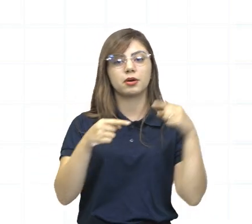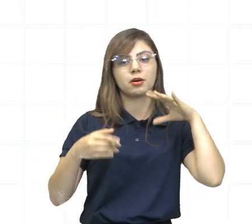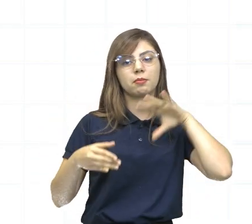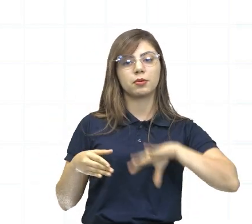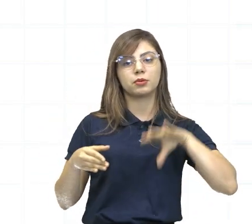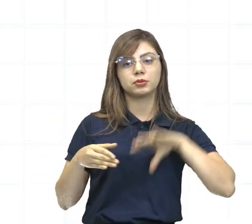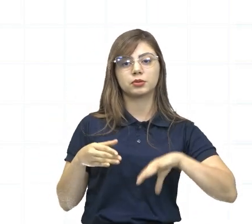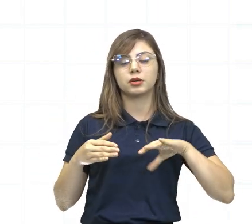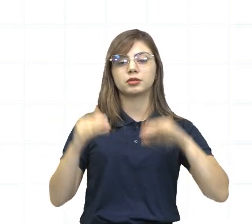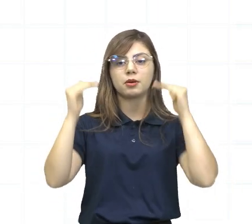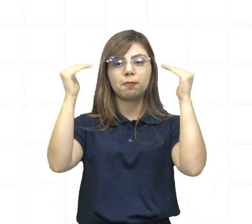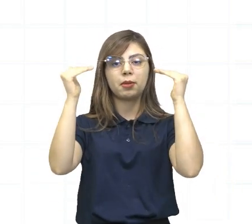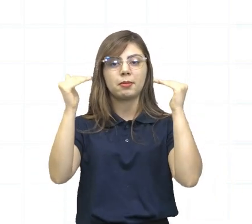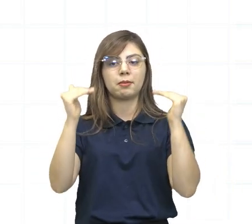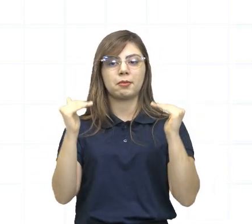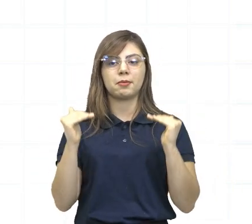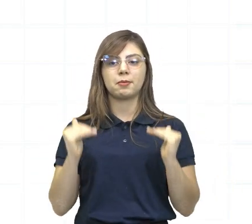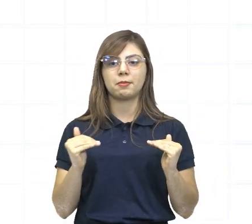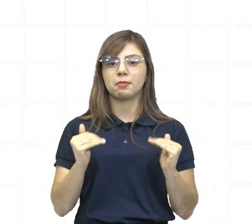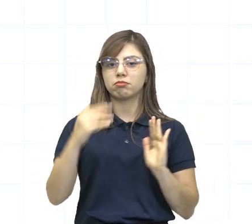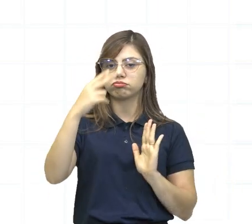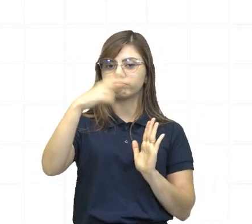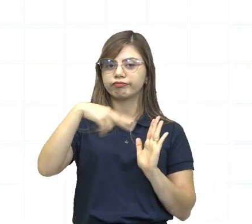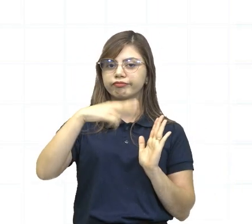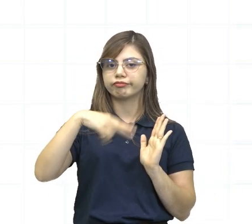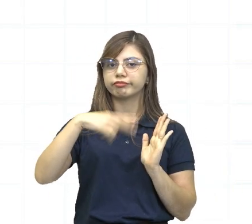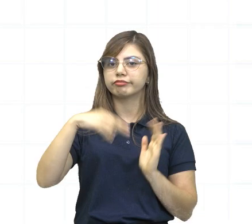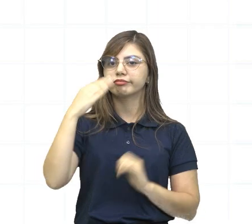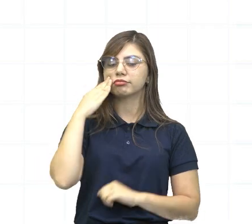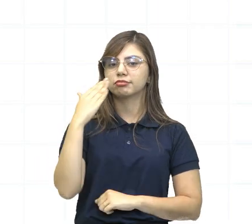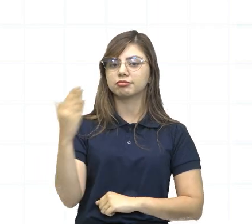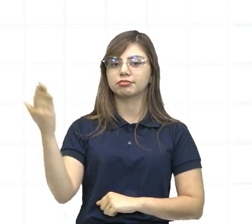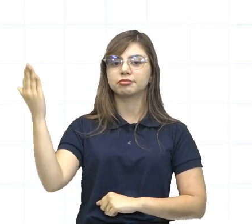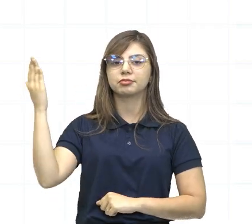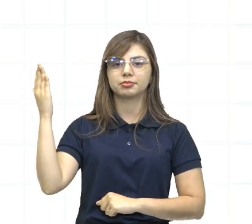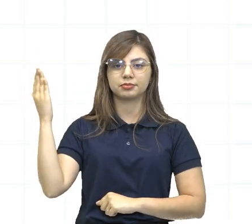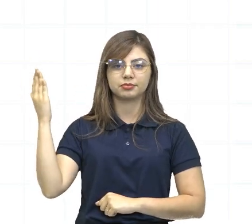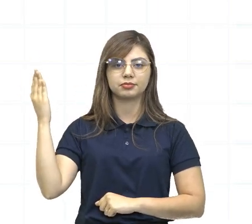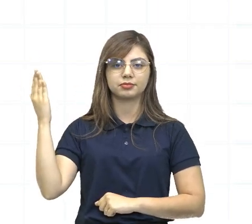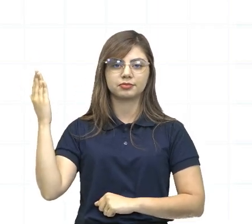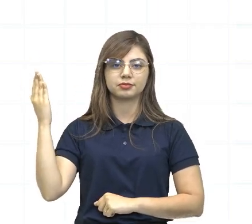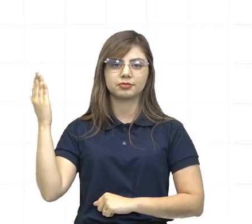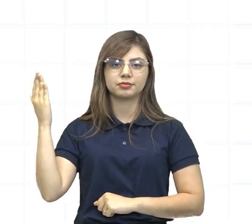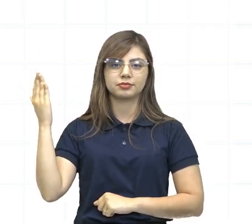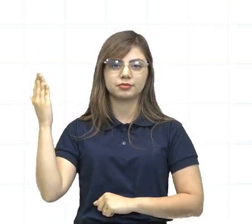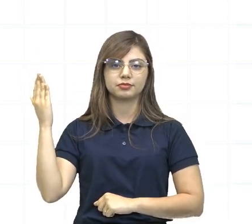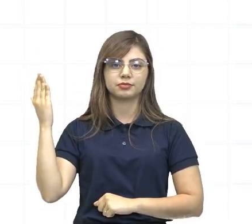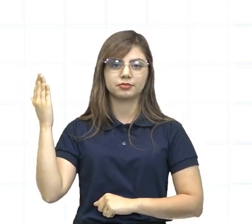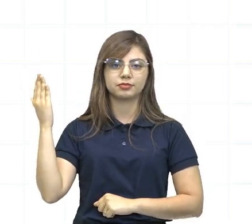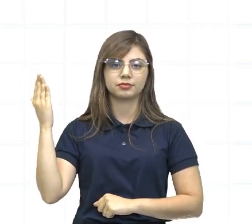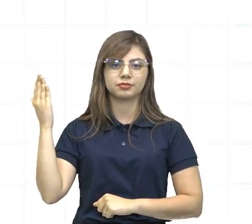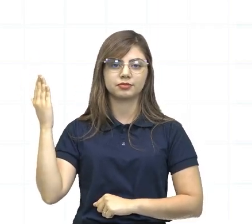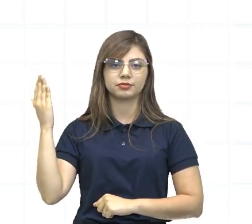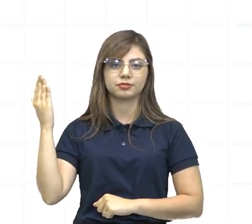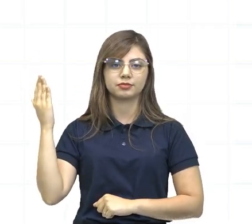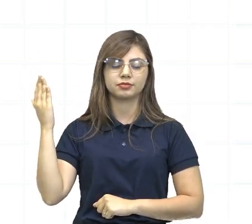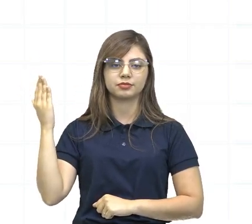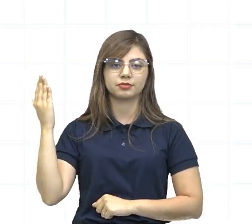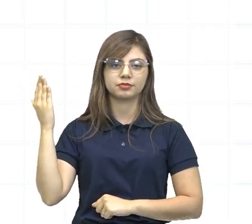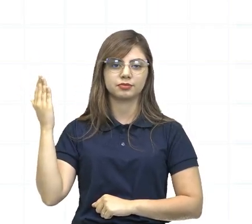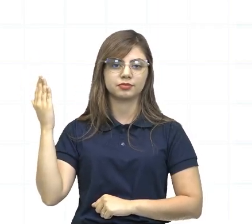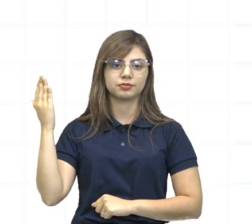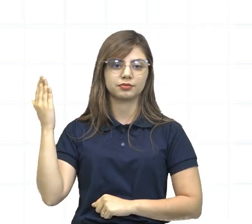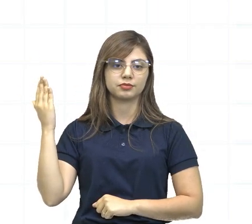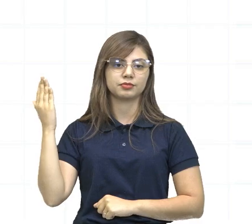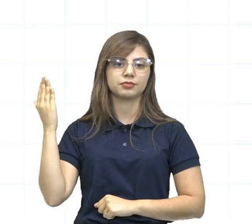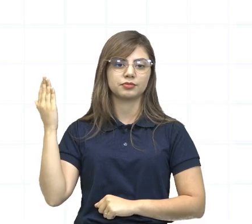Assumptions, as suposições. Layered é camadas. Meaningful, significativo ou cheio de